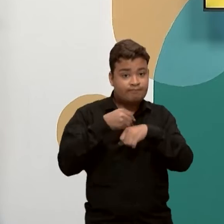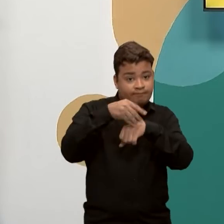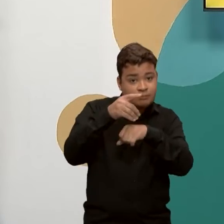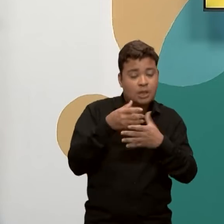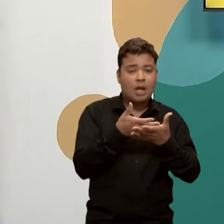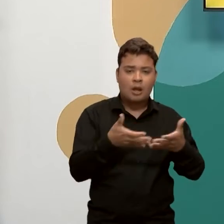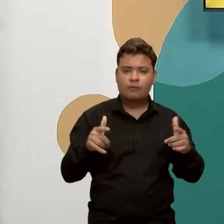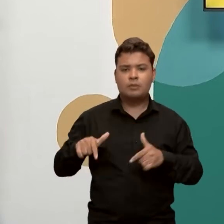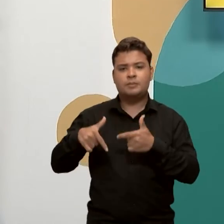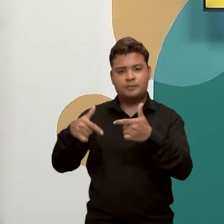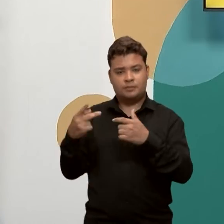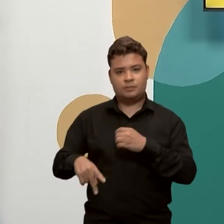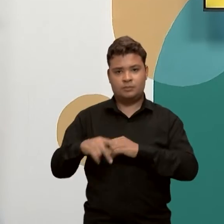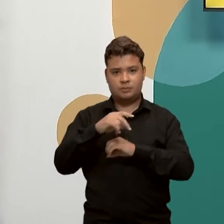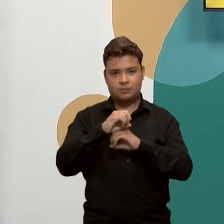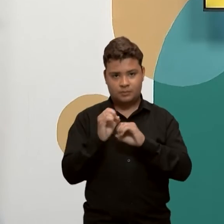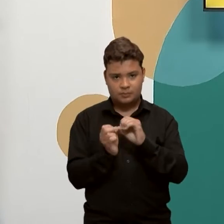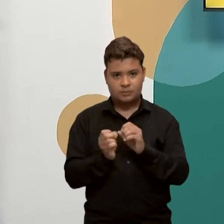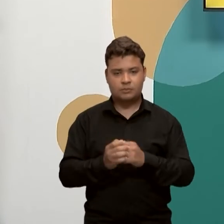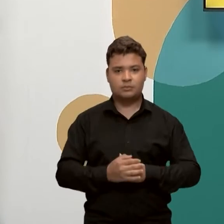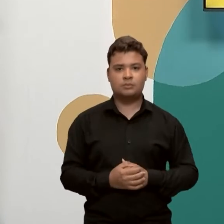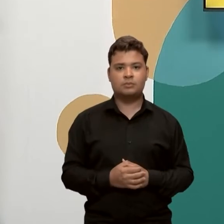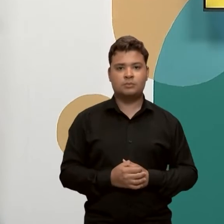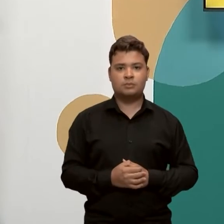da universidade.